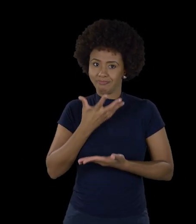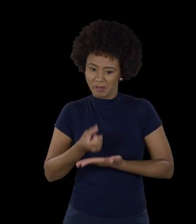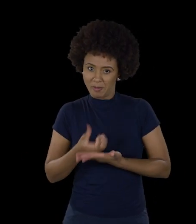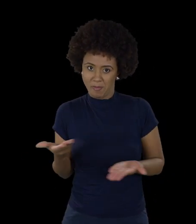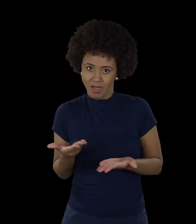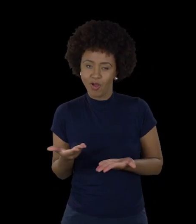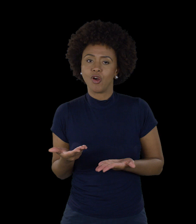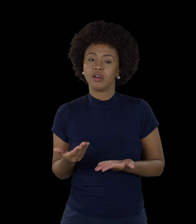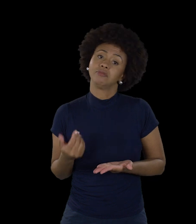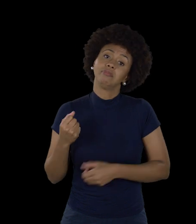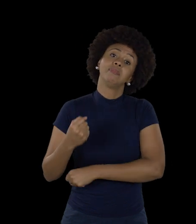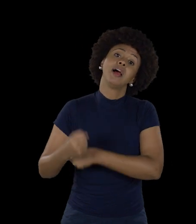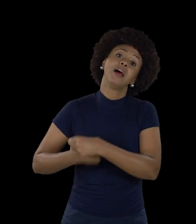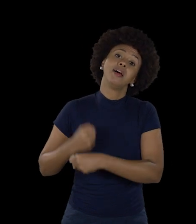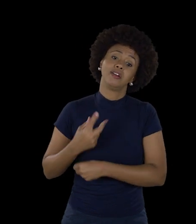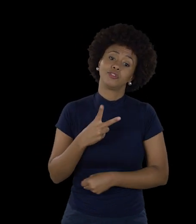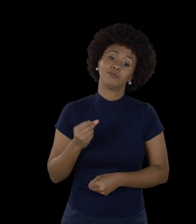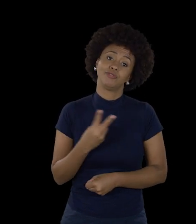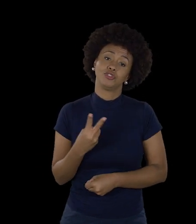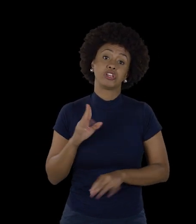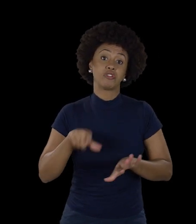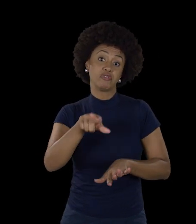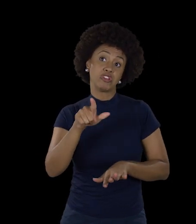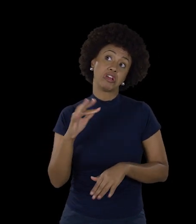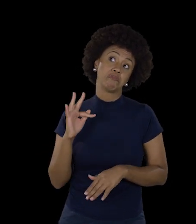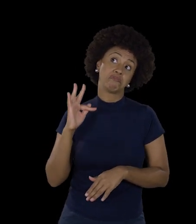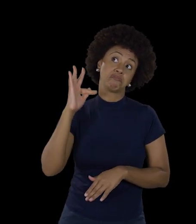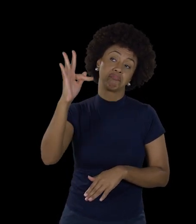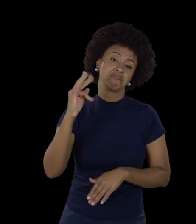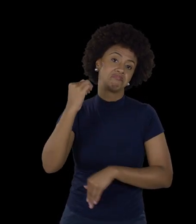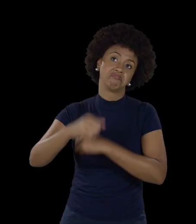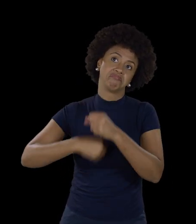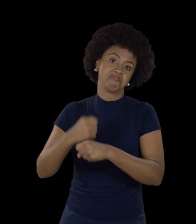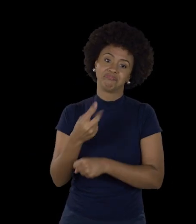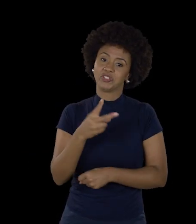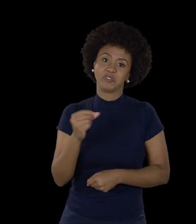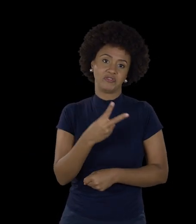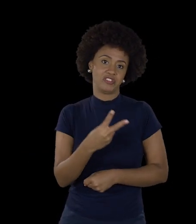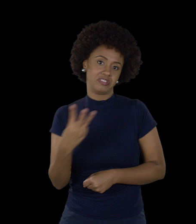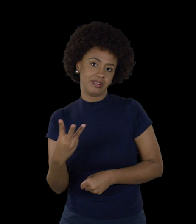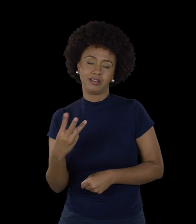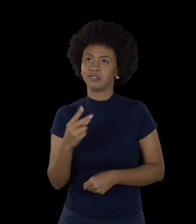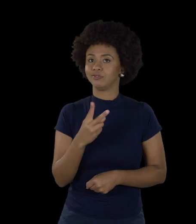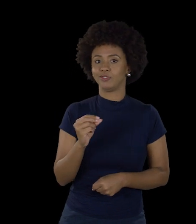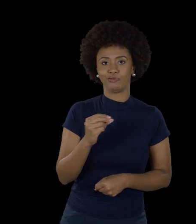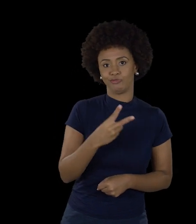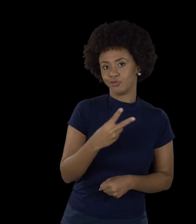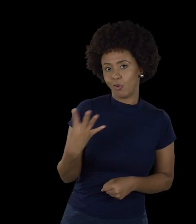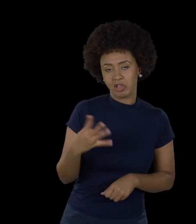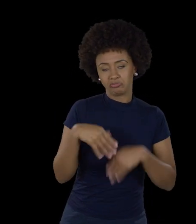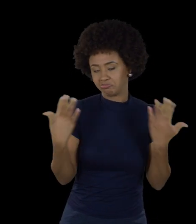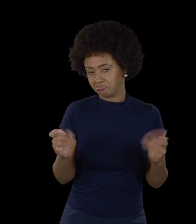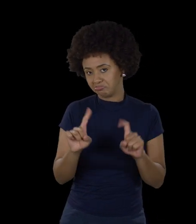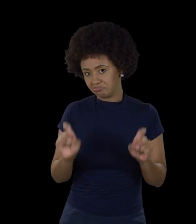que esteja ouvindo esse vídeo posteriormente em 2023, 2024, enfim, a ideia é que esse vídeo fique registrado na internet,